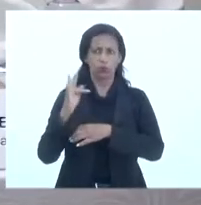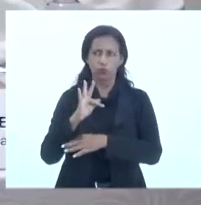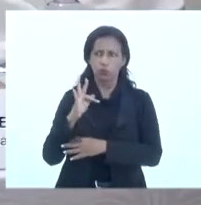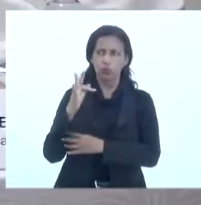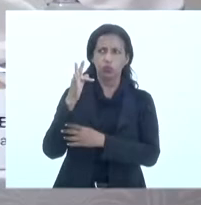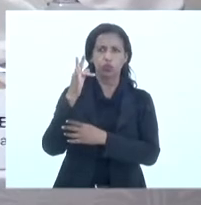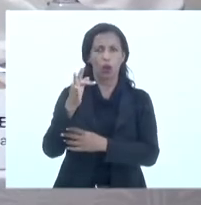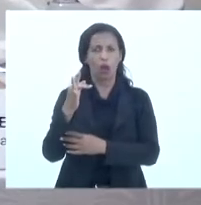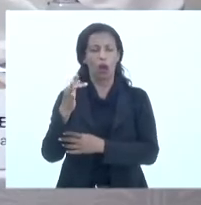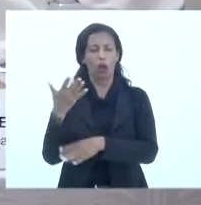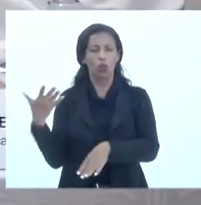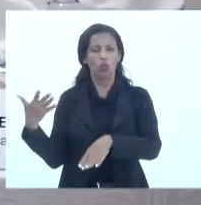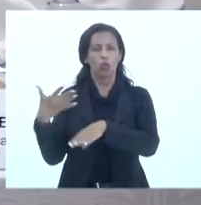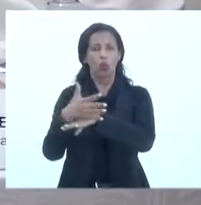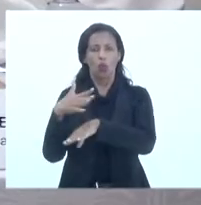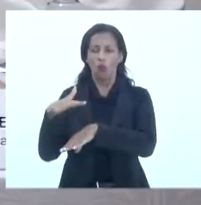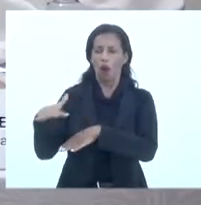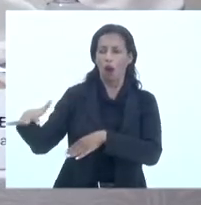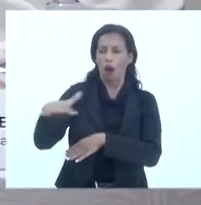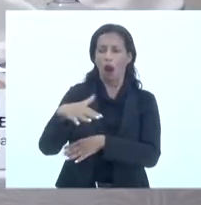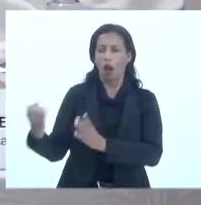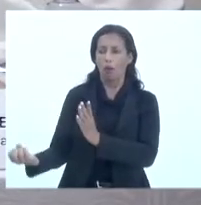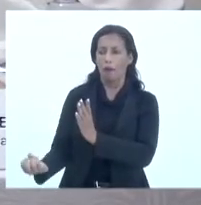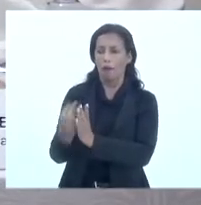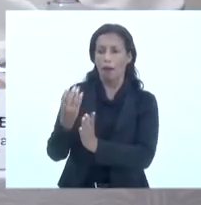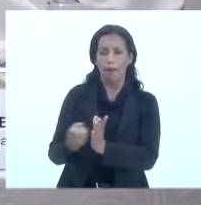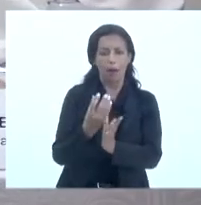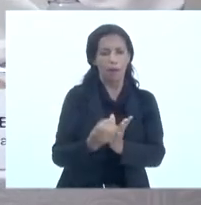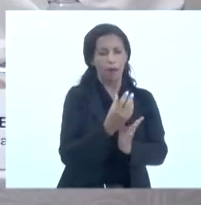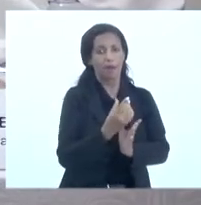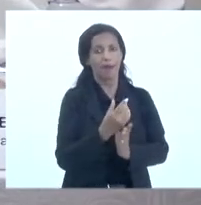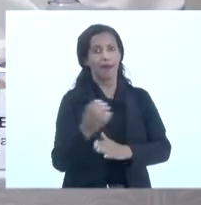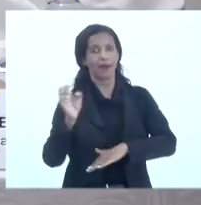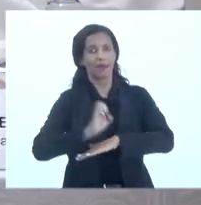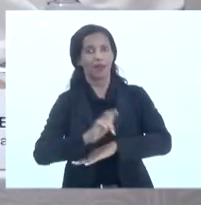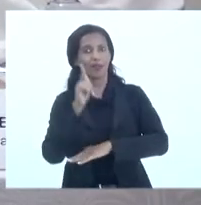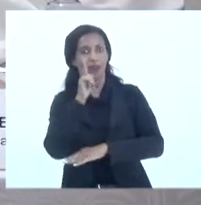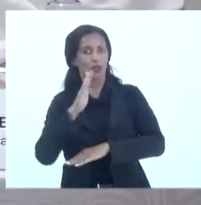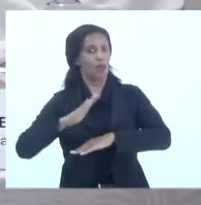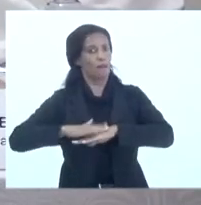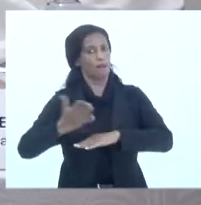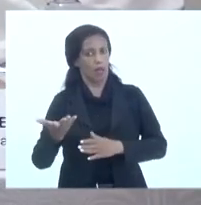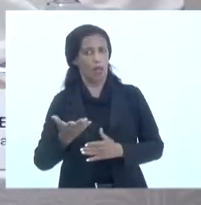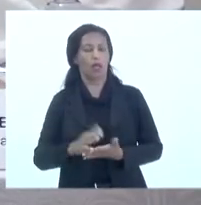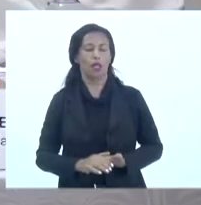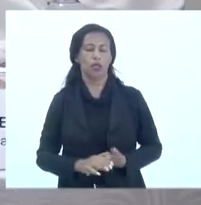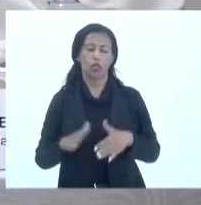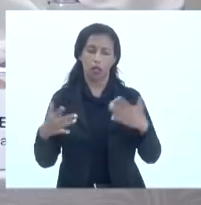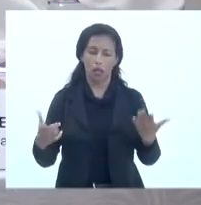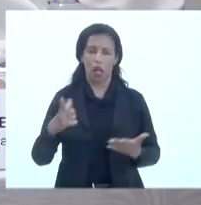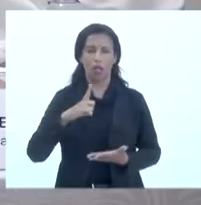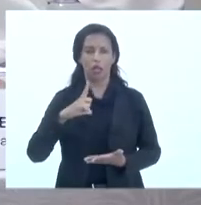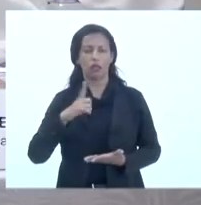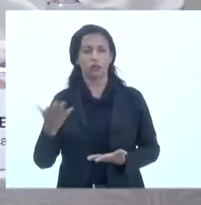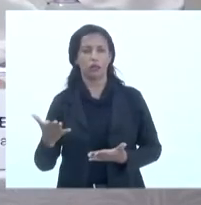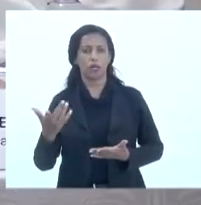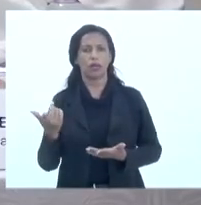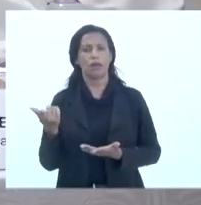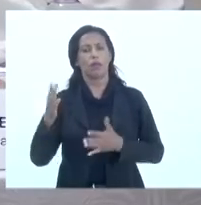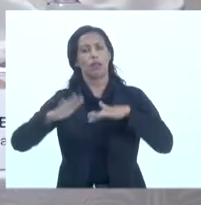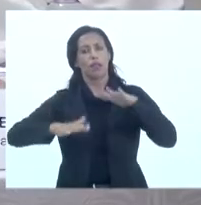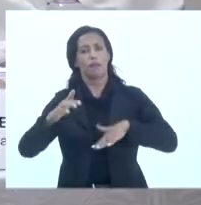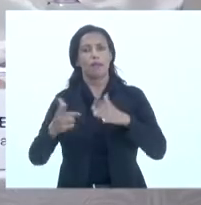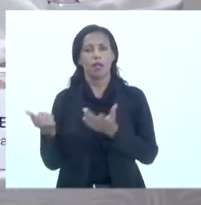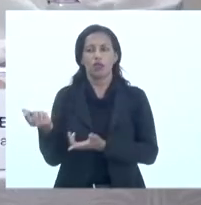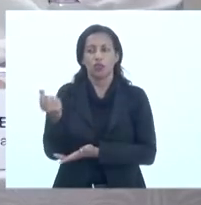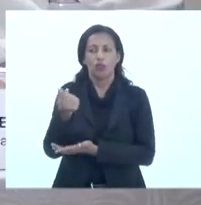entrada dos novos campos de produção, o Estado vai arrecadar mais. Logicamente, temos sempre a volatilidade do preço do mercado